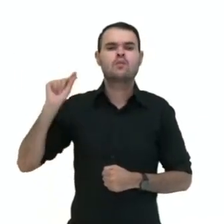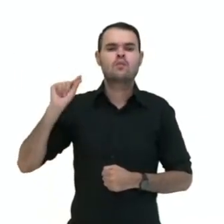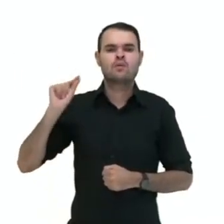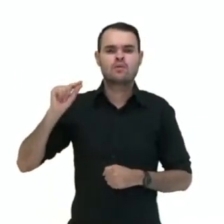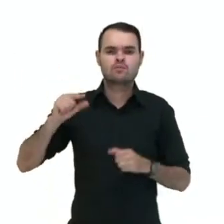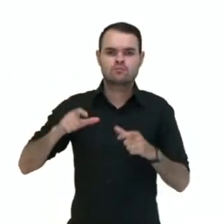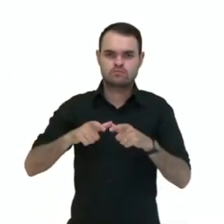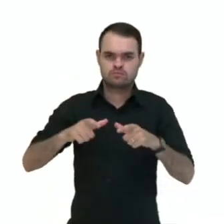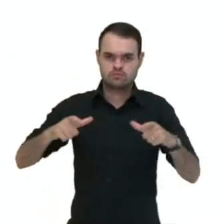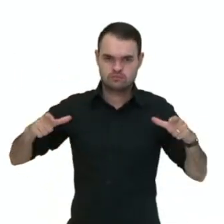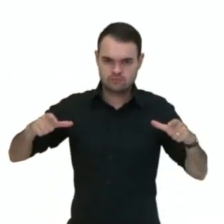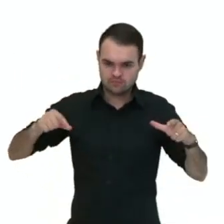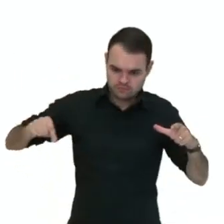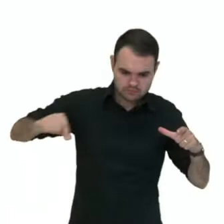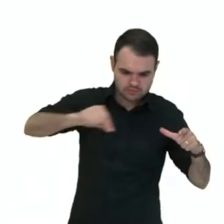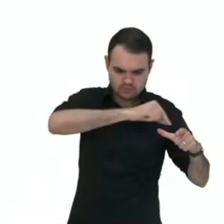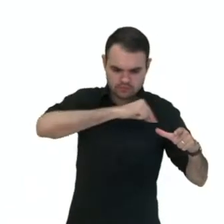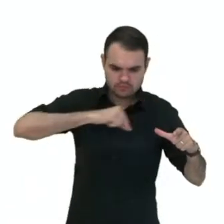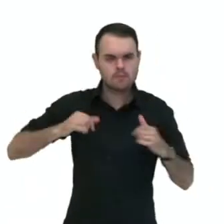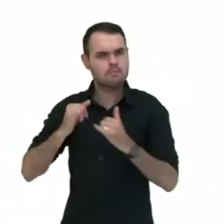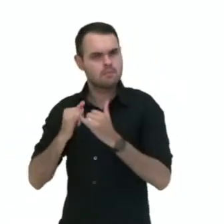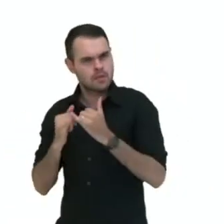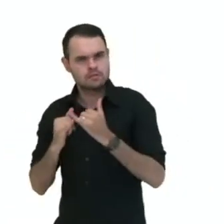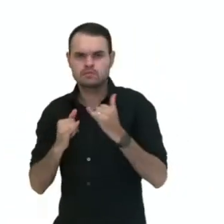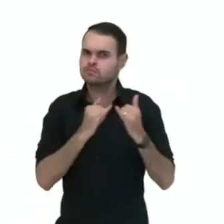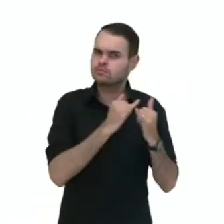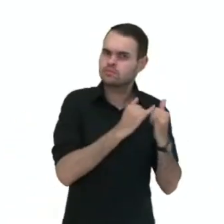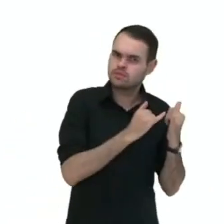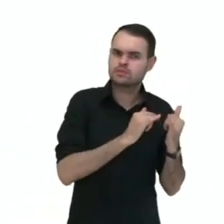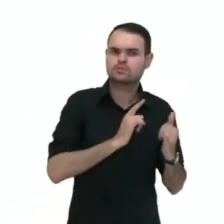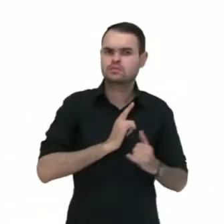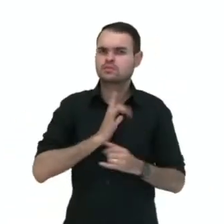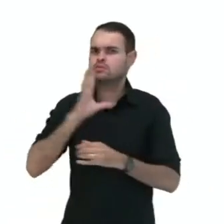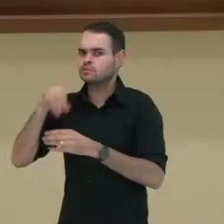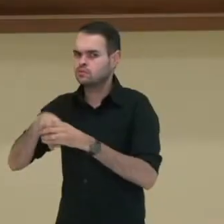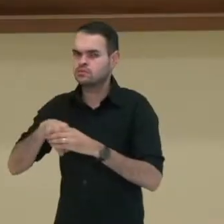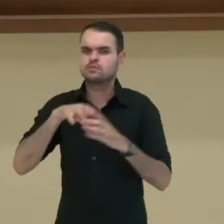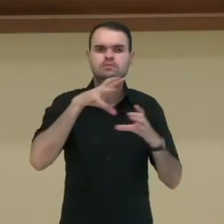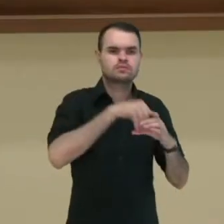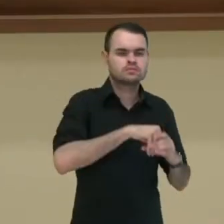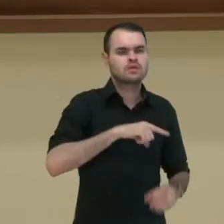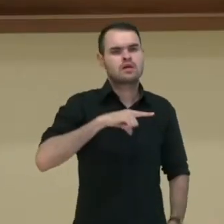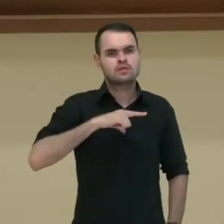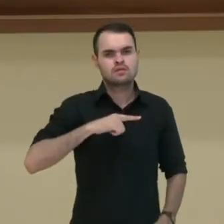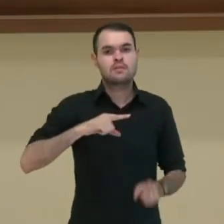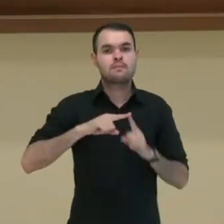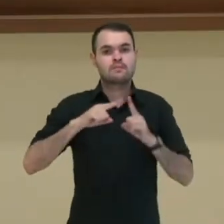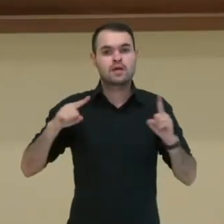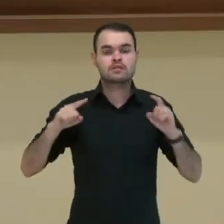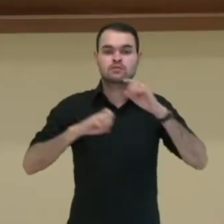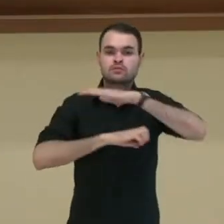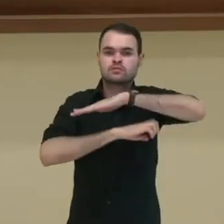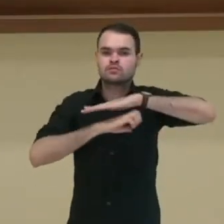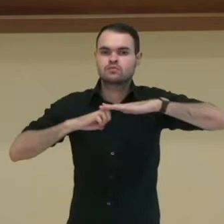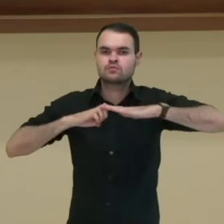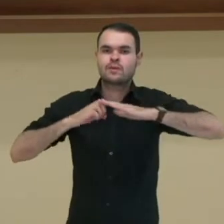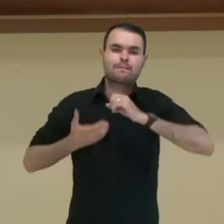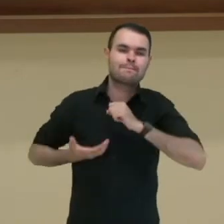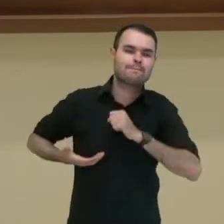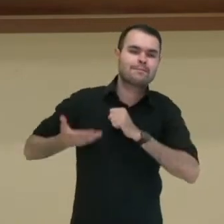em comuns. Tem algumas organelas ali que estão nas duas células, certo? A estrutura